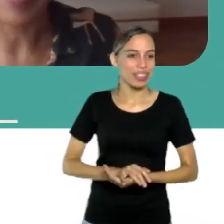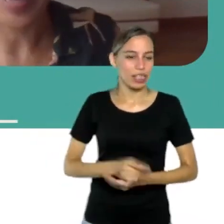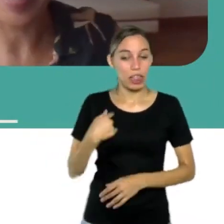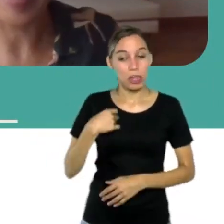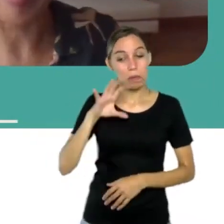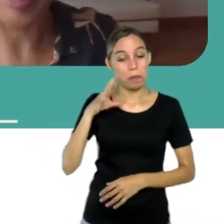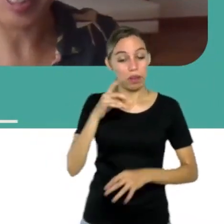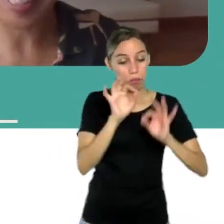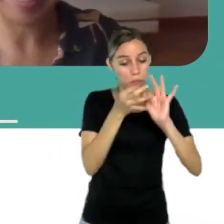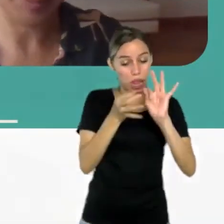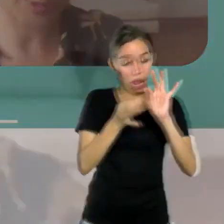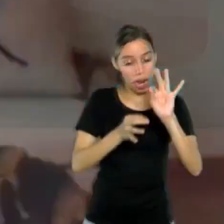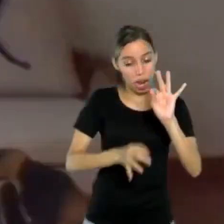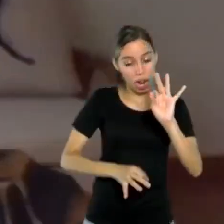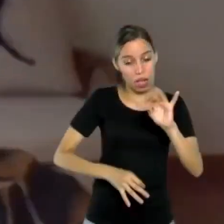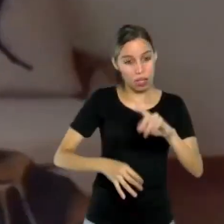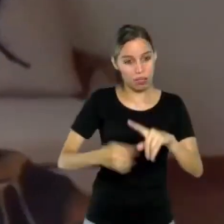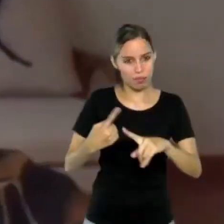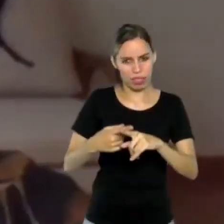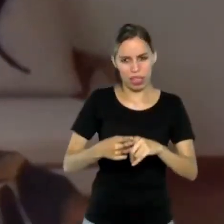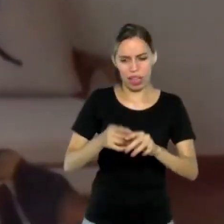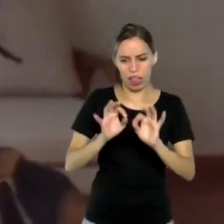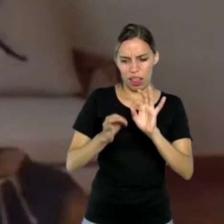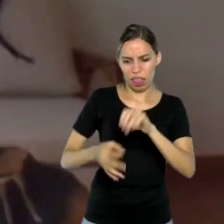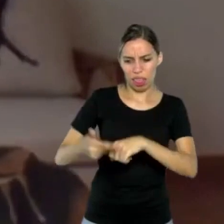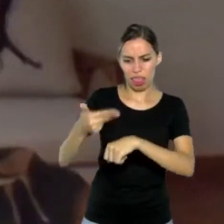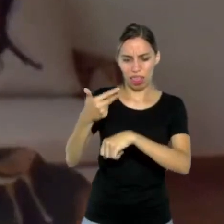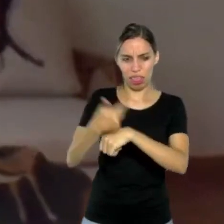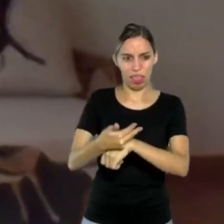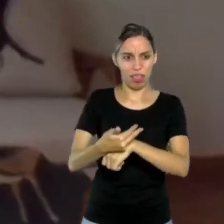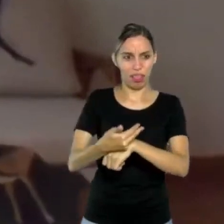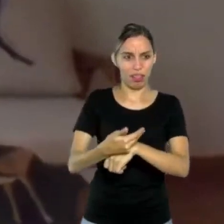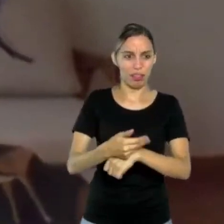assim, para ler em vídeo, assim, as pessoas se entendiam.